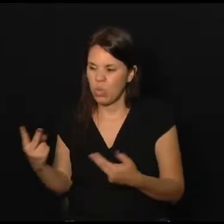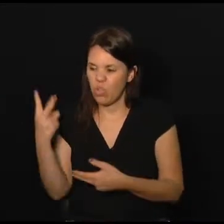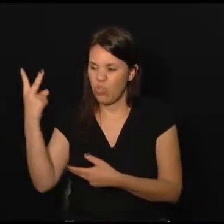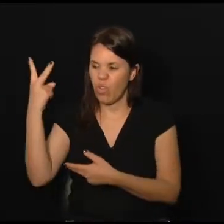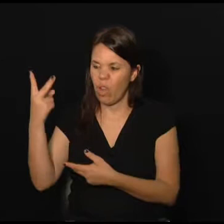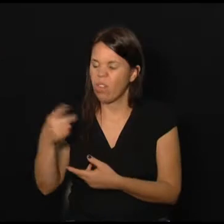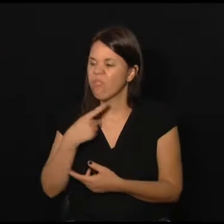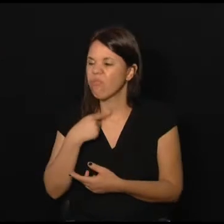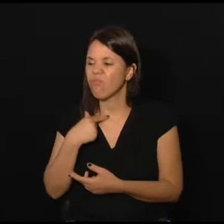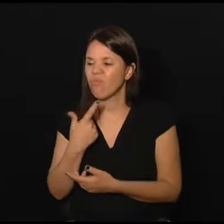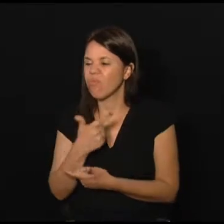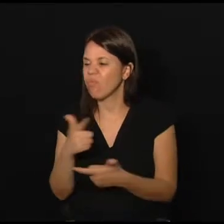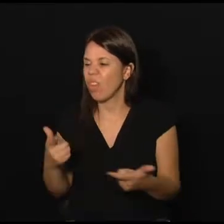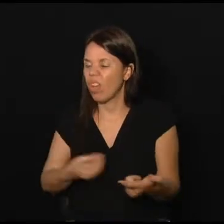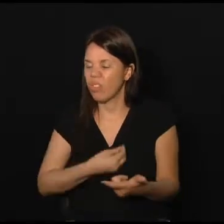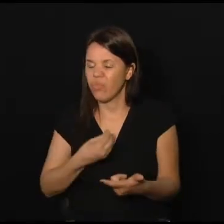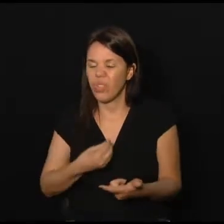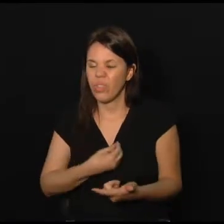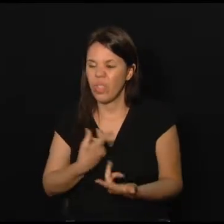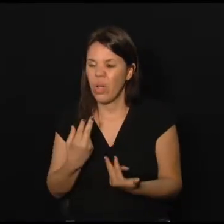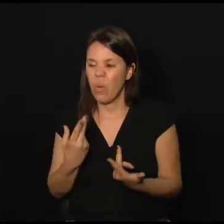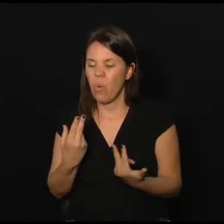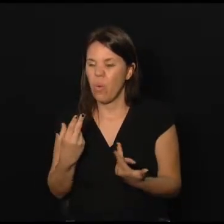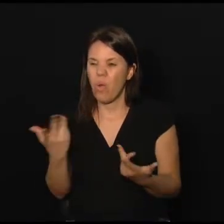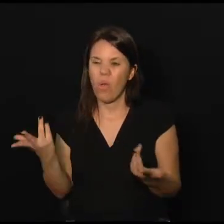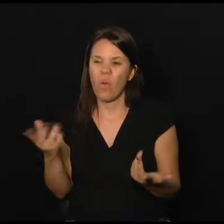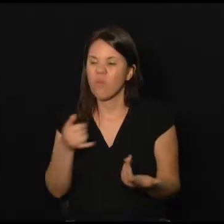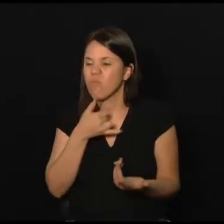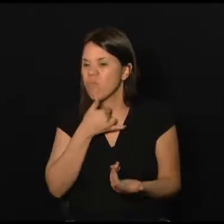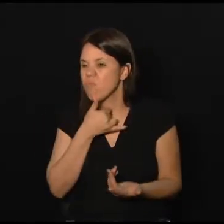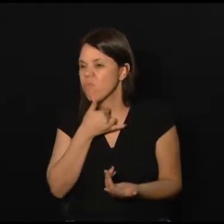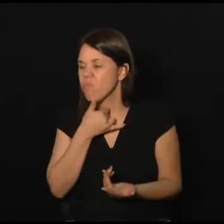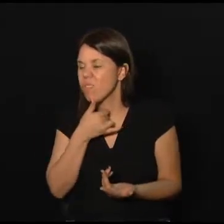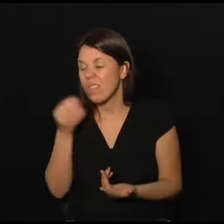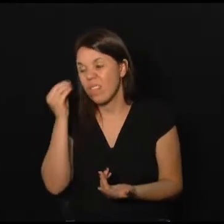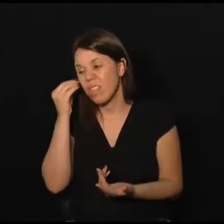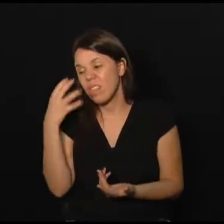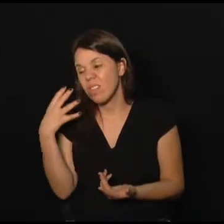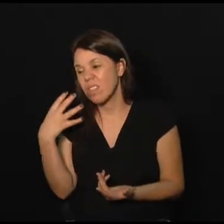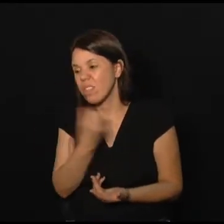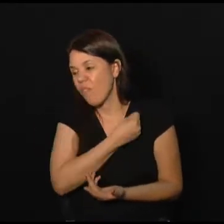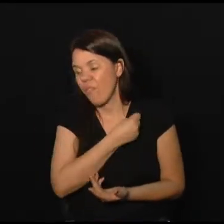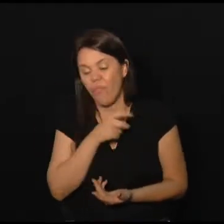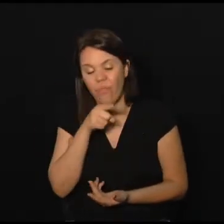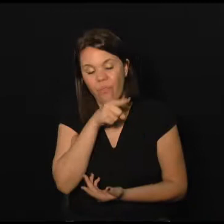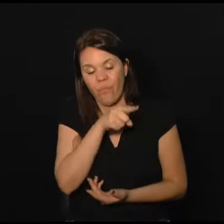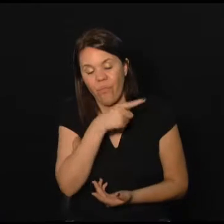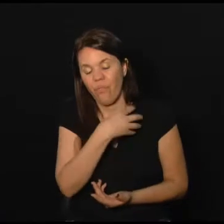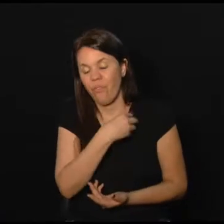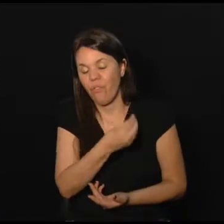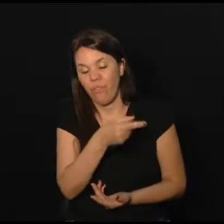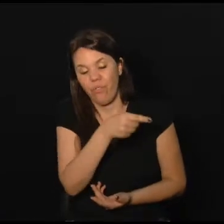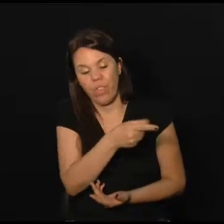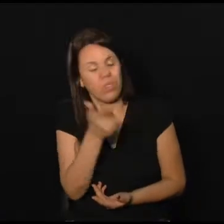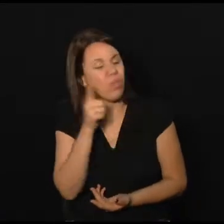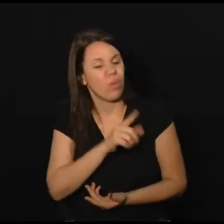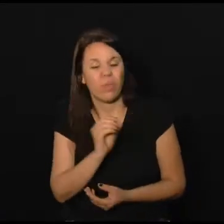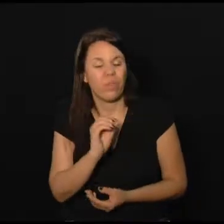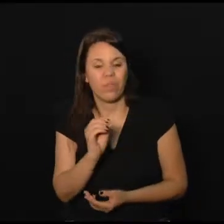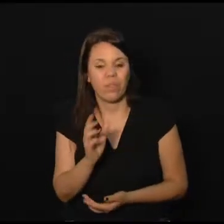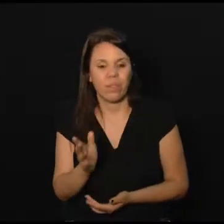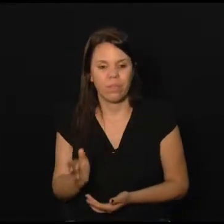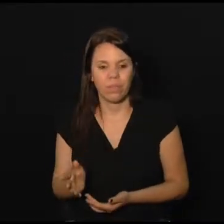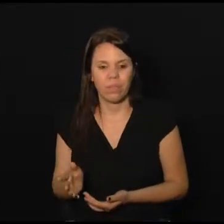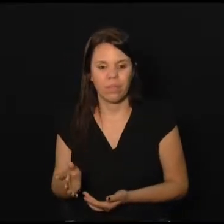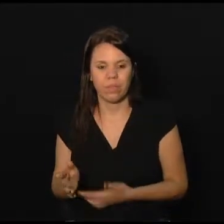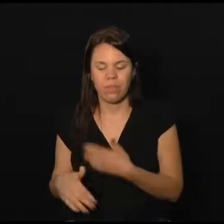perde a vontade da vida, porque ela está tentando salvar, ou o pai está tentando salvar, tentando fazer de tudo e não está conseguindo.